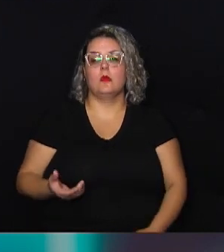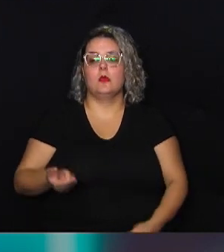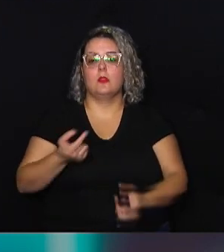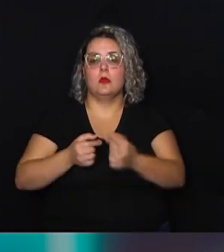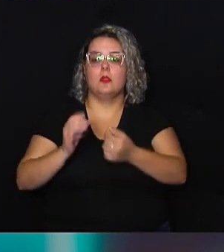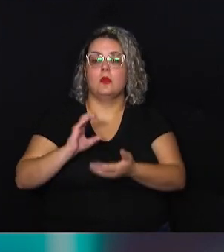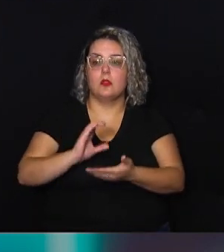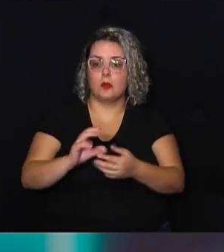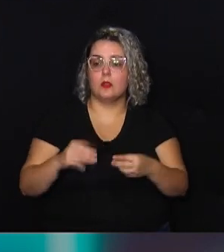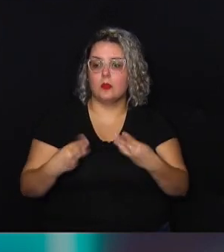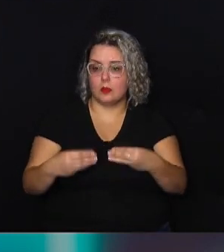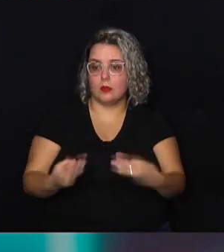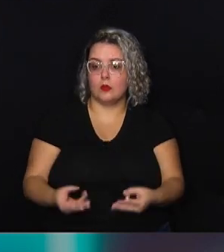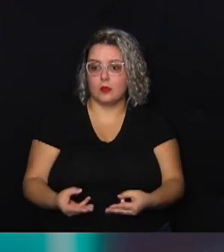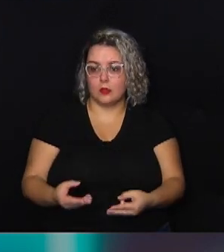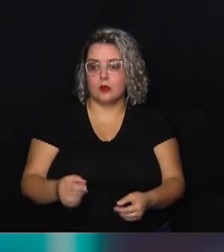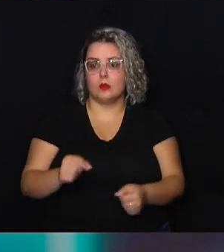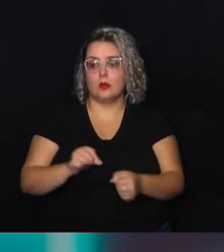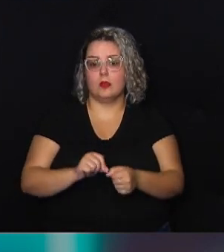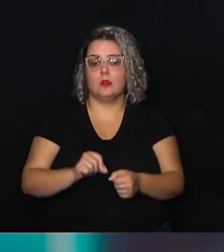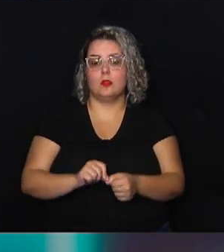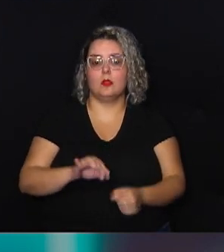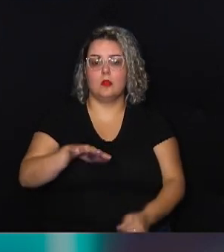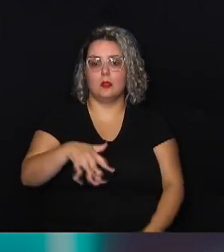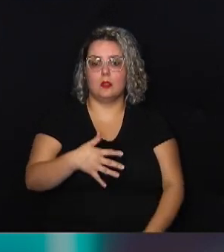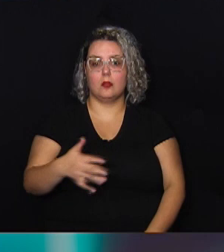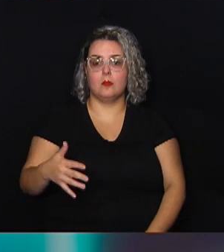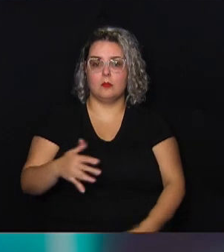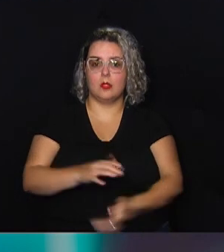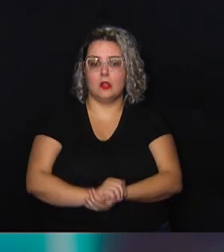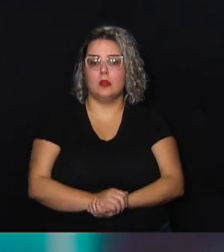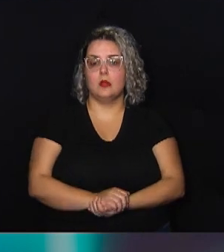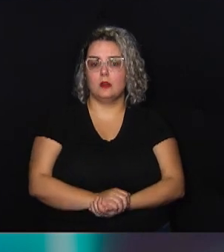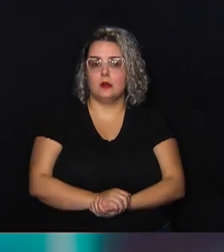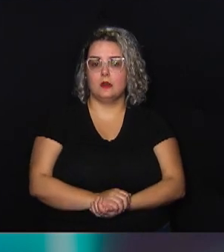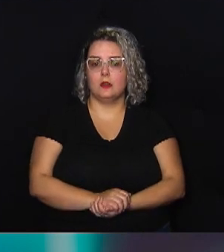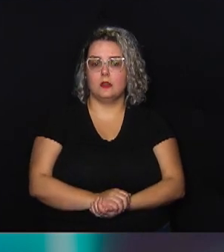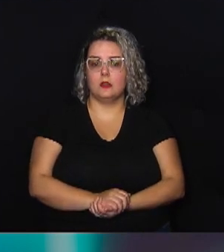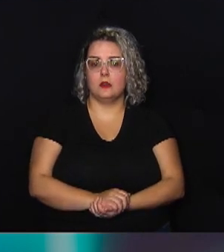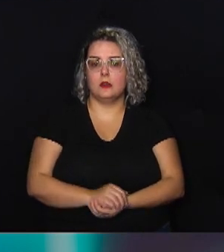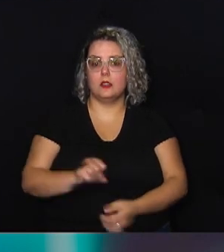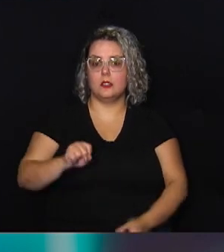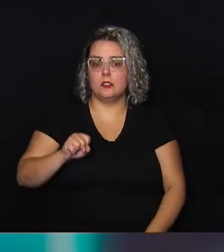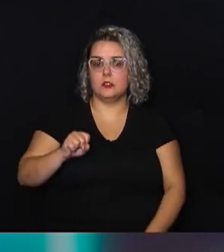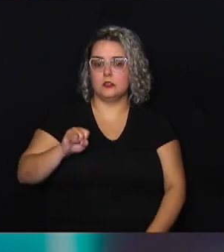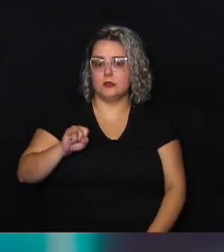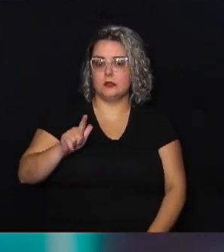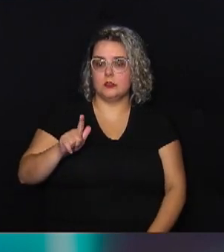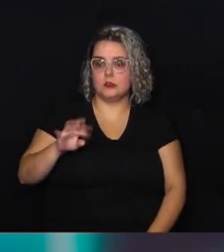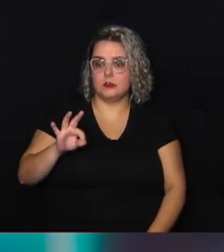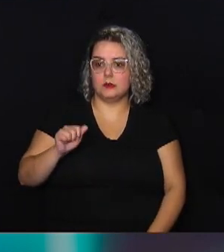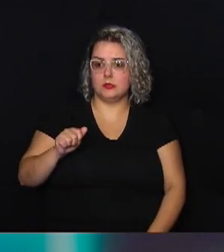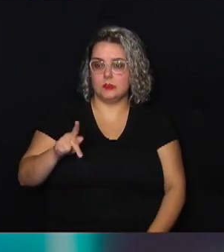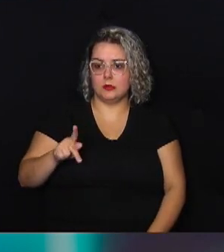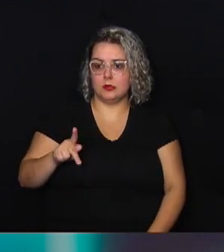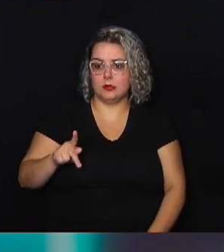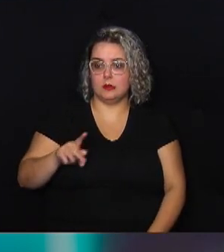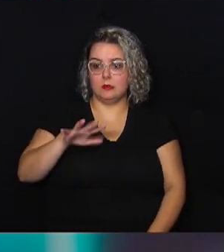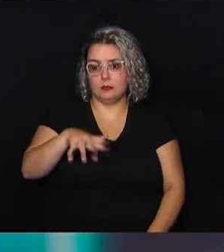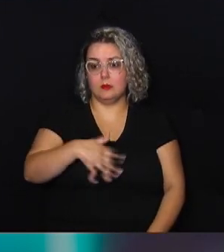ele é vinculado à tabela SIGTAP, que a gente não precisa dizer aqui, né, a tabela SUS, o quanto ela